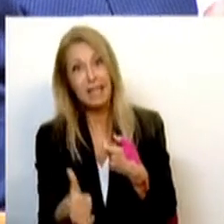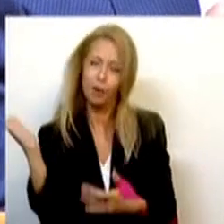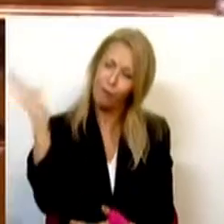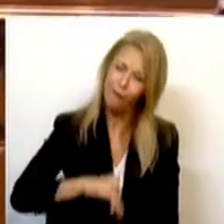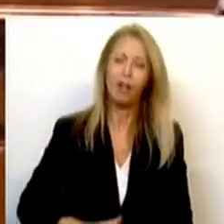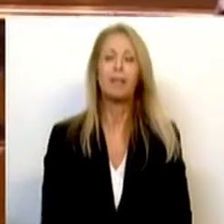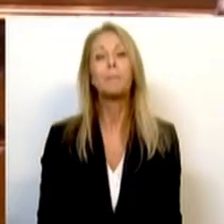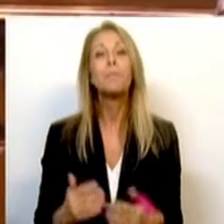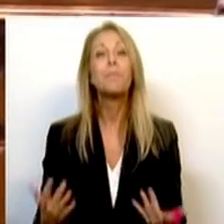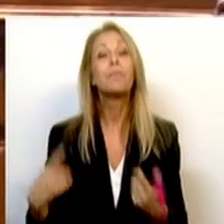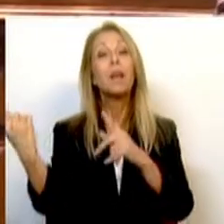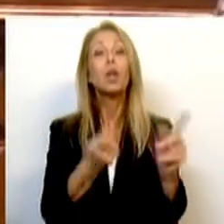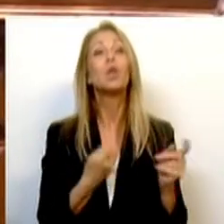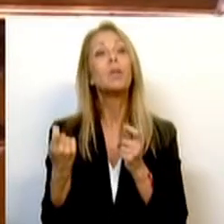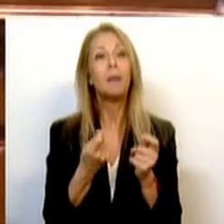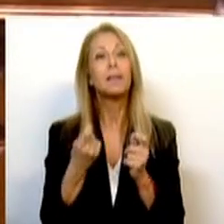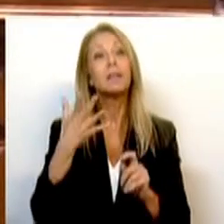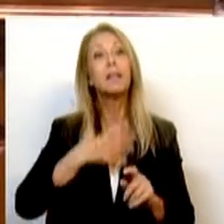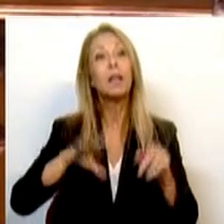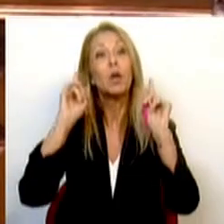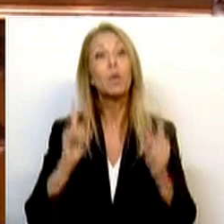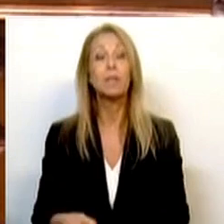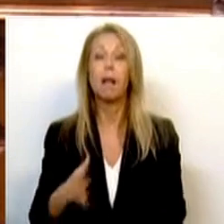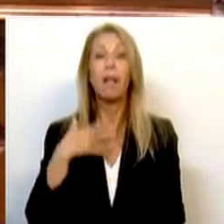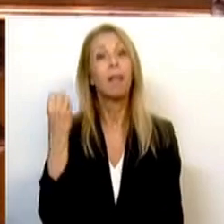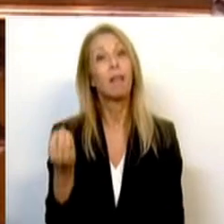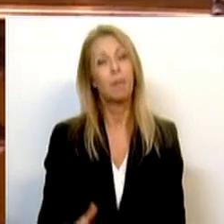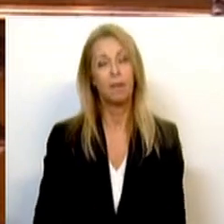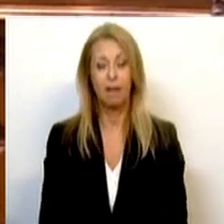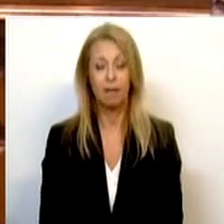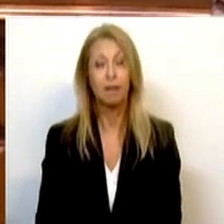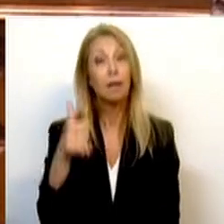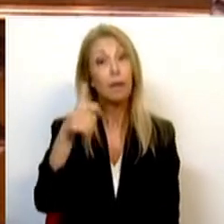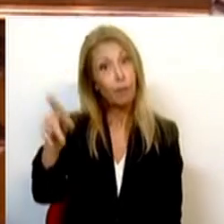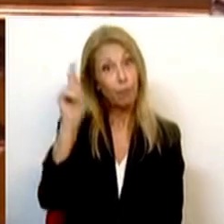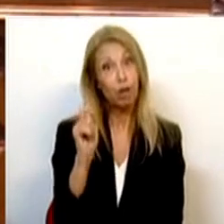Neste debate, eu queria começar por lamentar que o Bloco de Esquerda